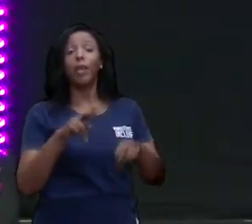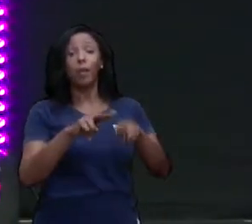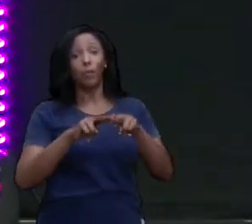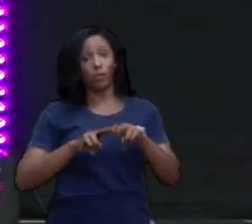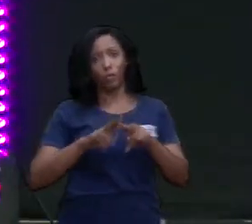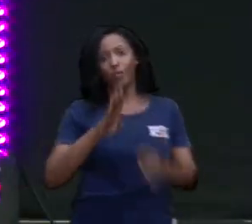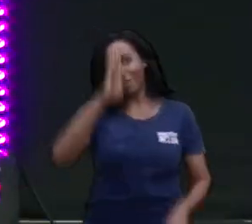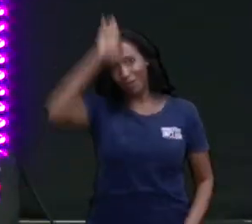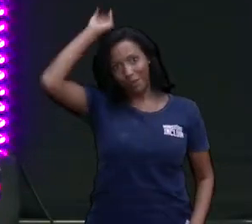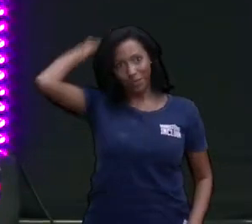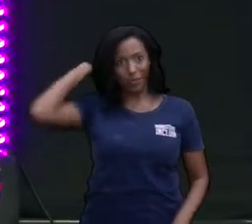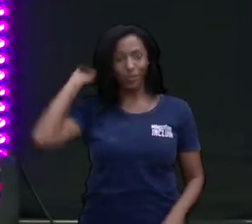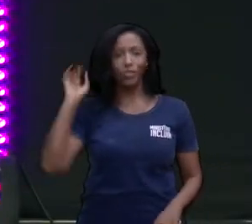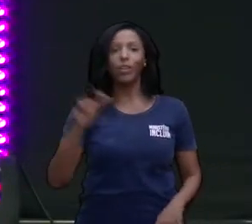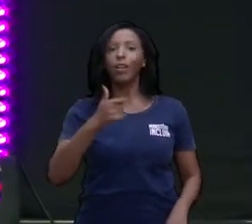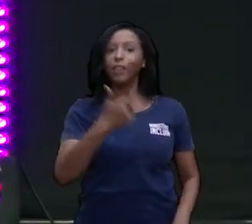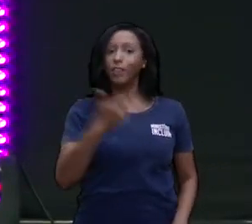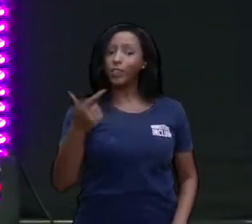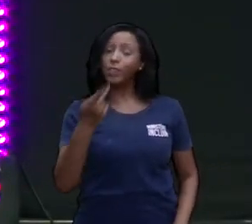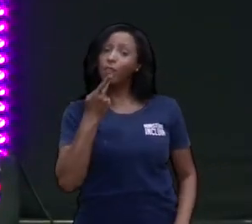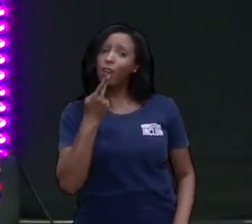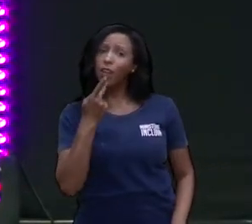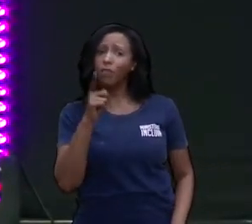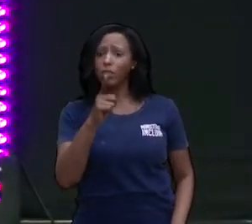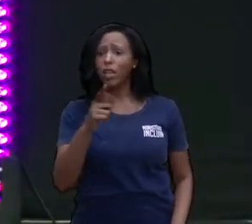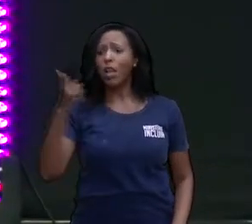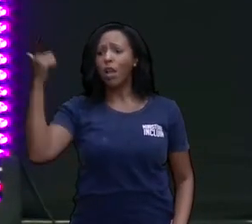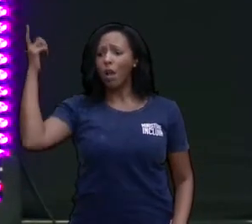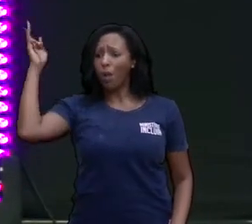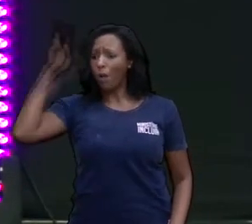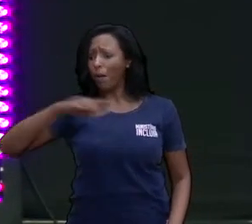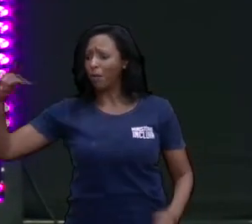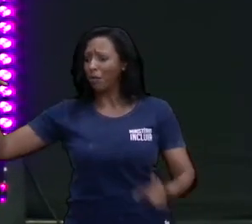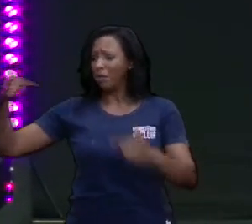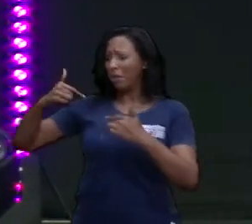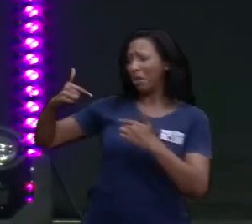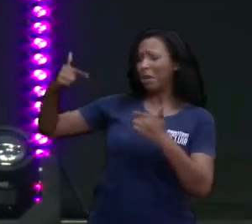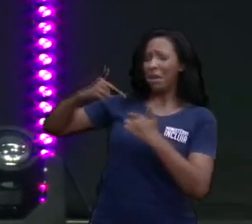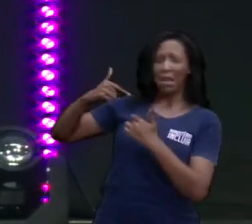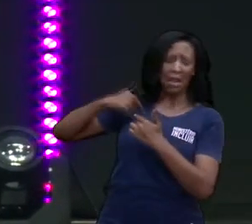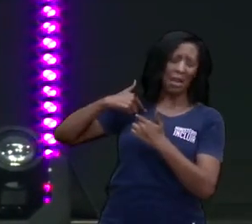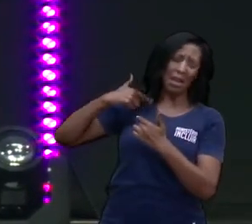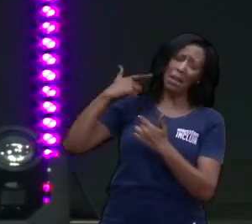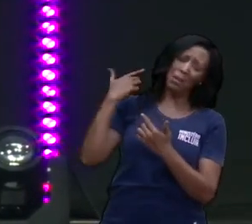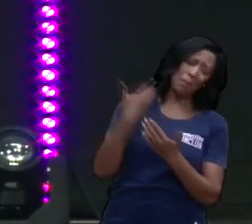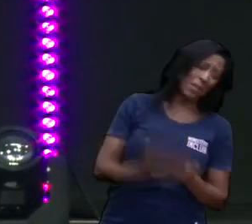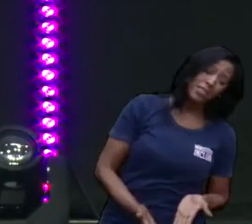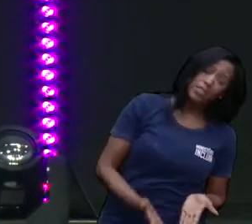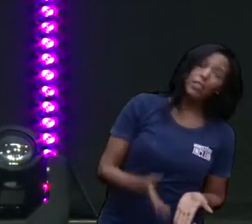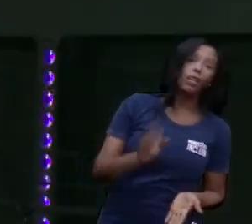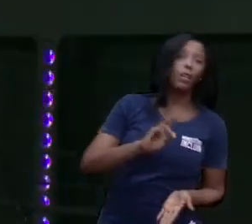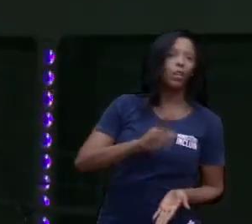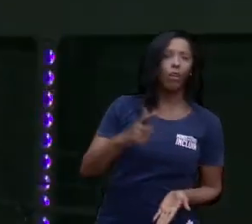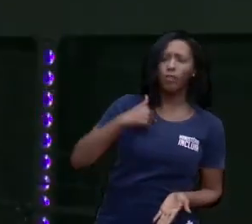eu Romanos 12:21 diz não se deixem vencer pelo mal mas vençam o mal com bem